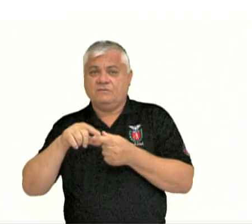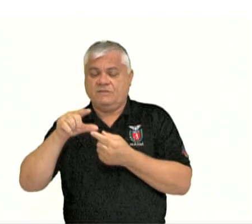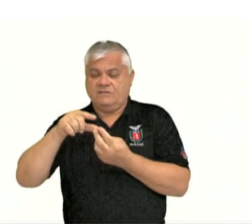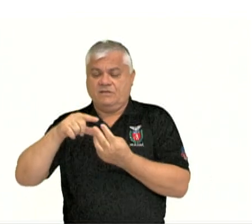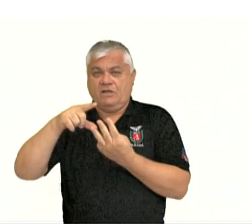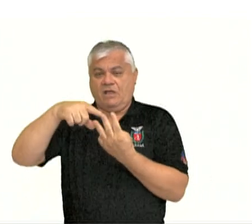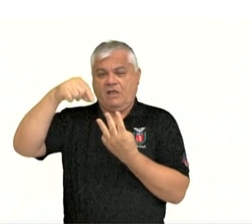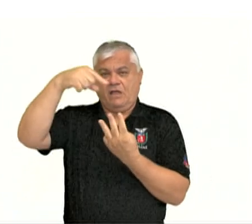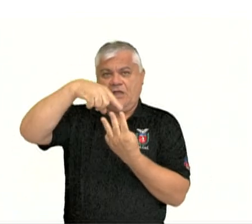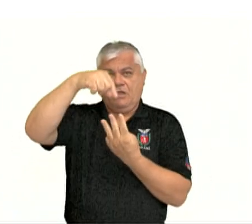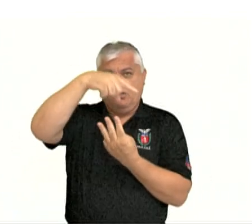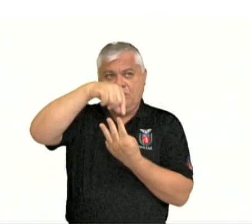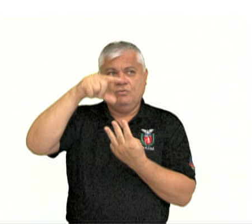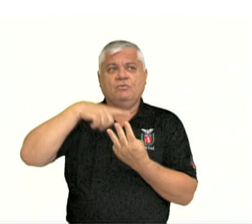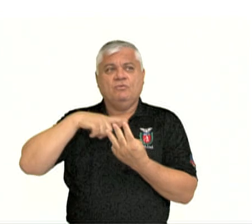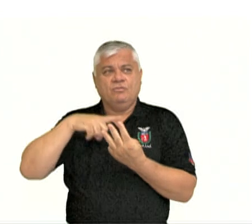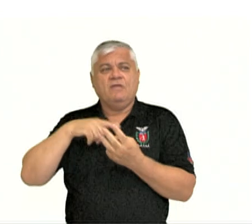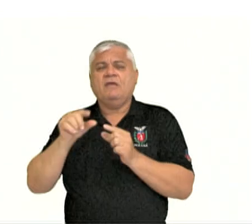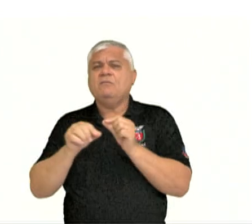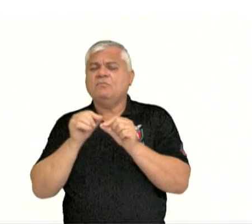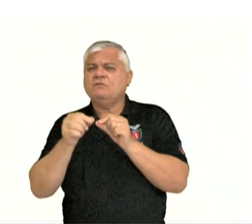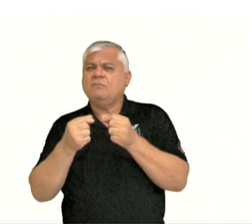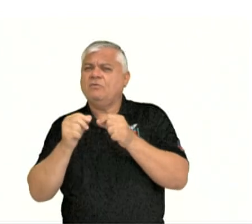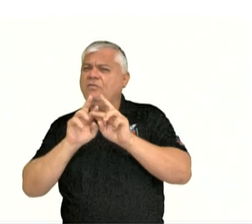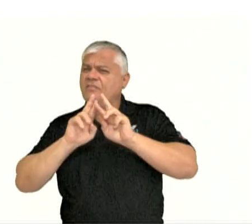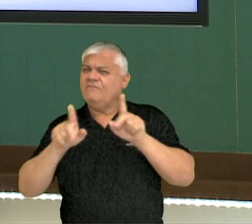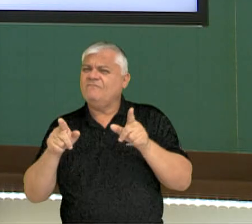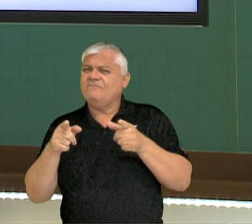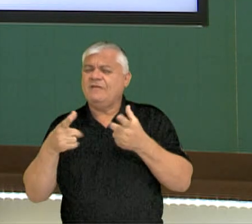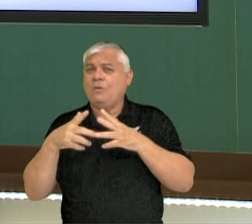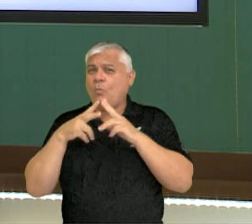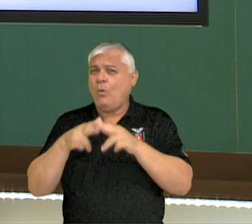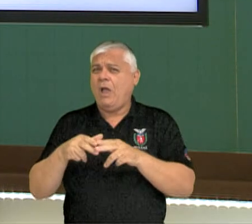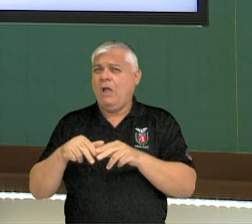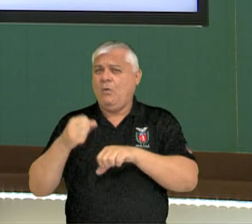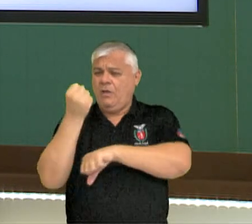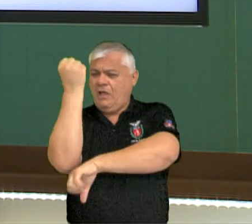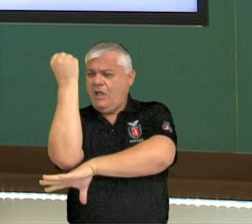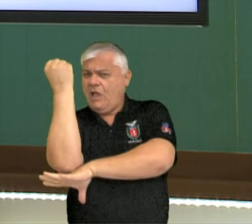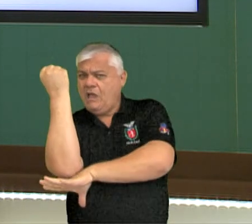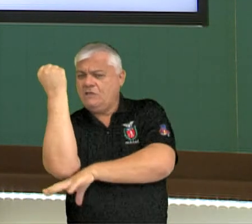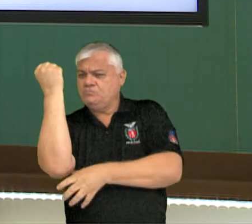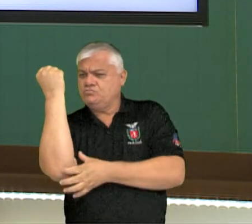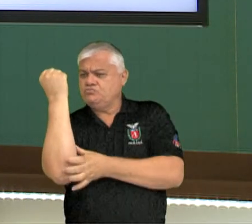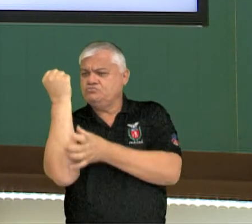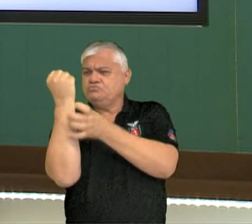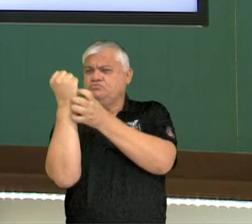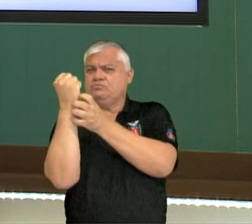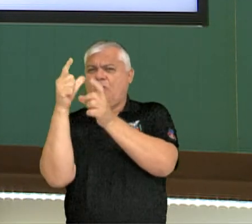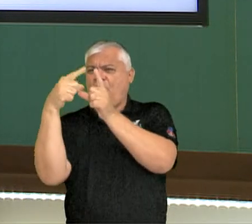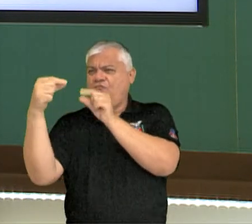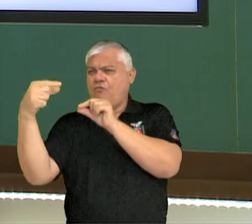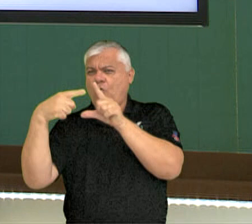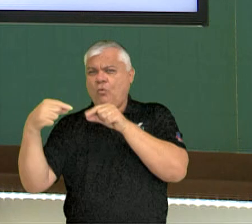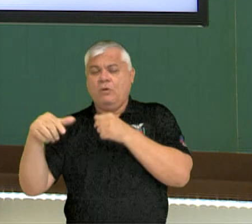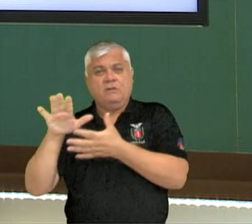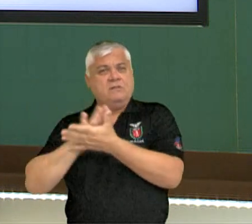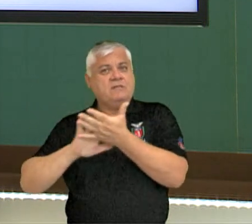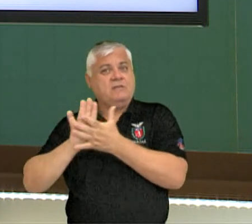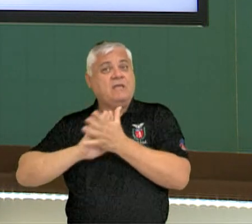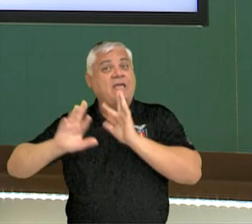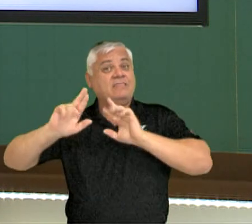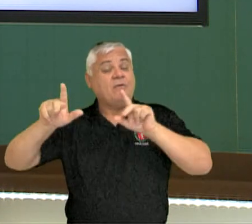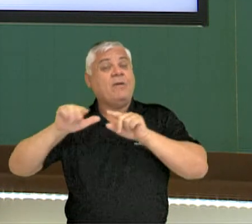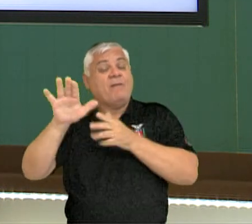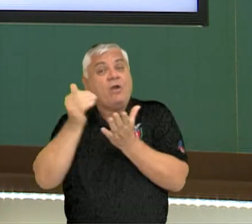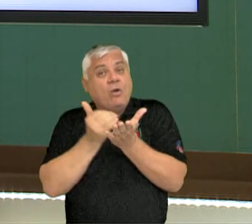cauloide e filoide. Não são tão complexos como raiz, caule e folha, que veremos nas plantas superiores, mas já há